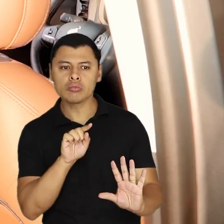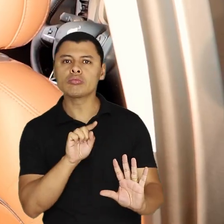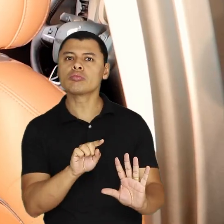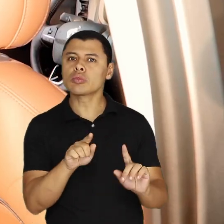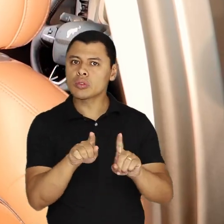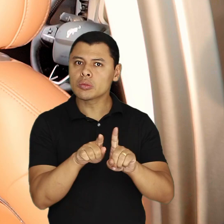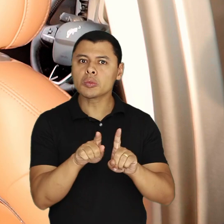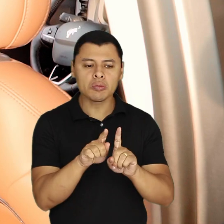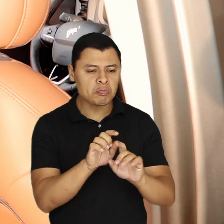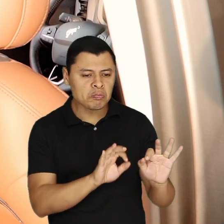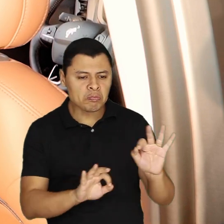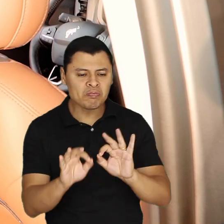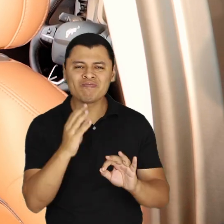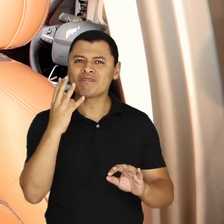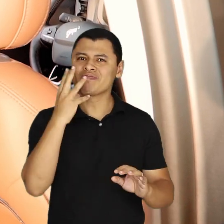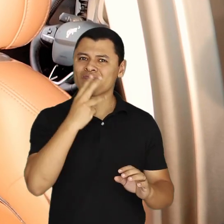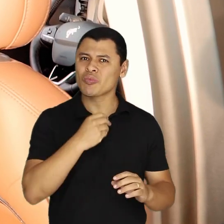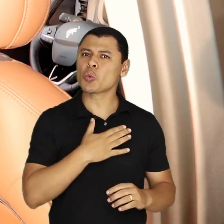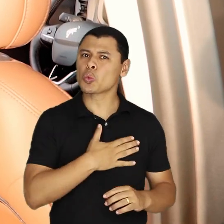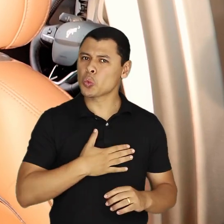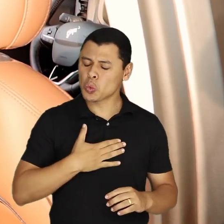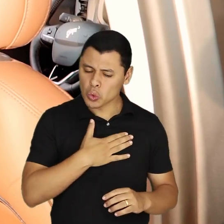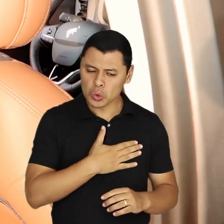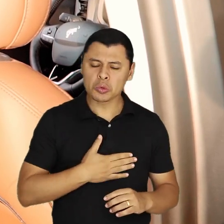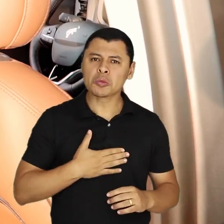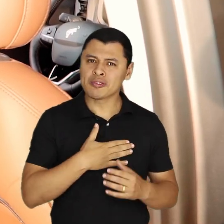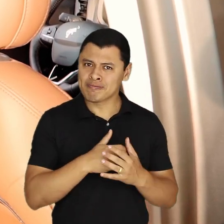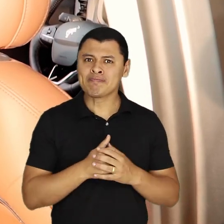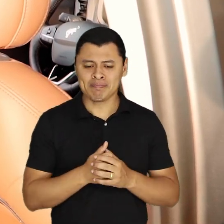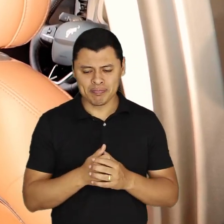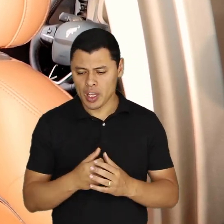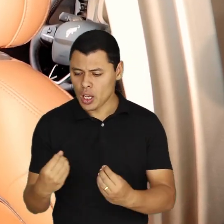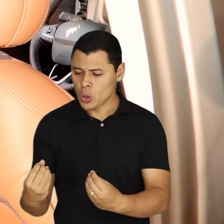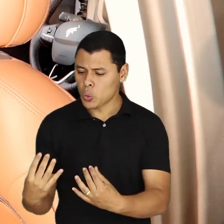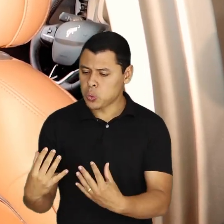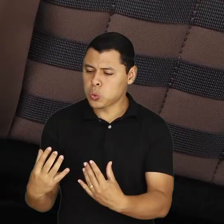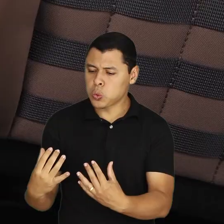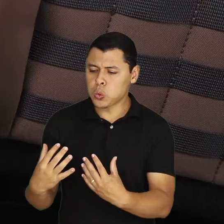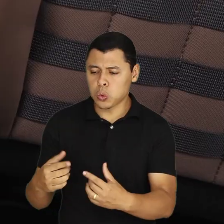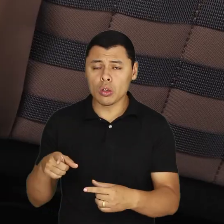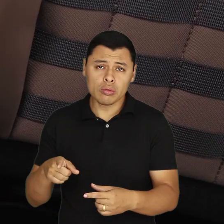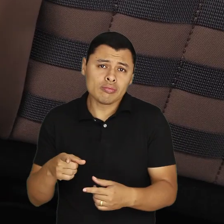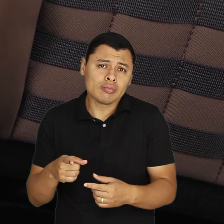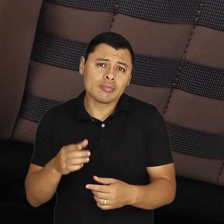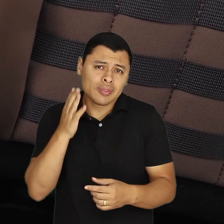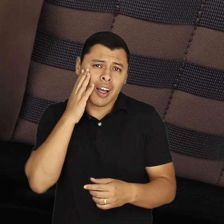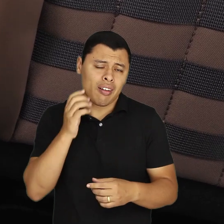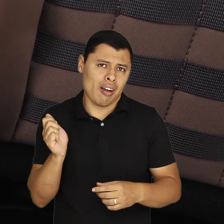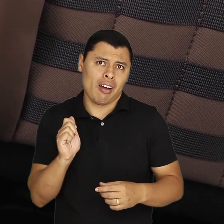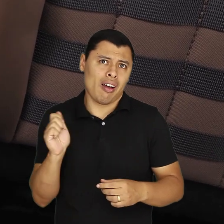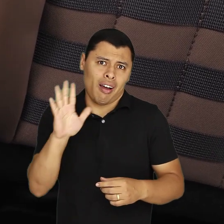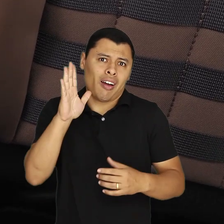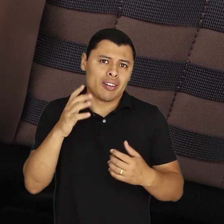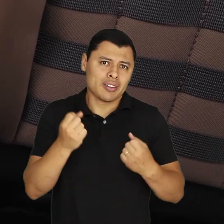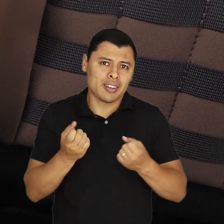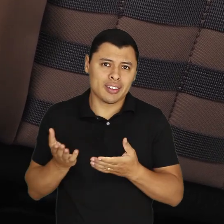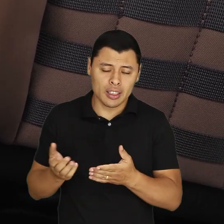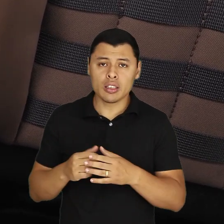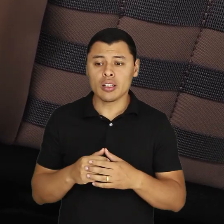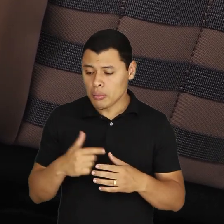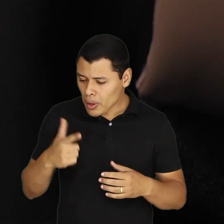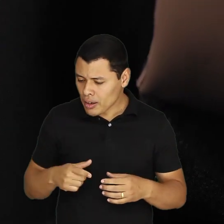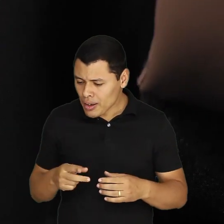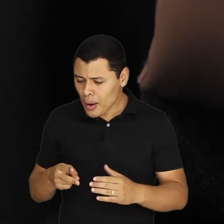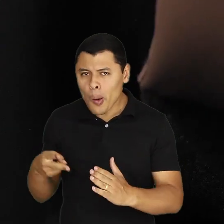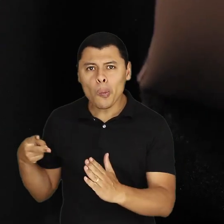traseira do banco em si tem muito carinho aqui, então gostei bastante. Saída para ventilação como é de praxe, né, em um veículo premium. E